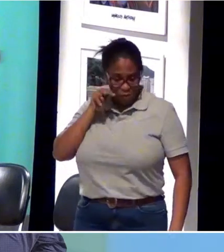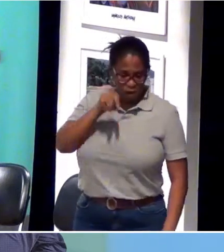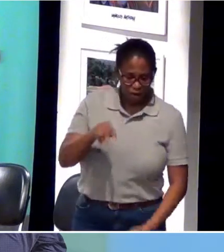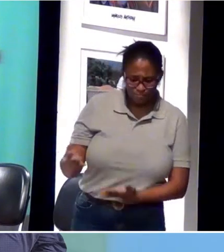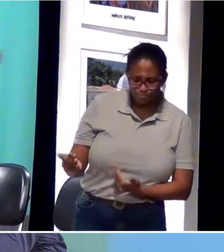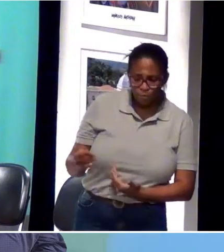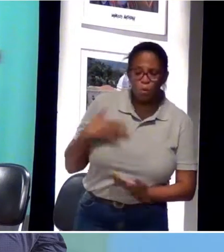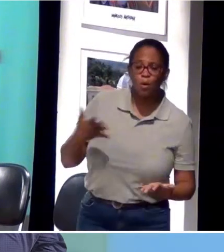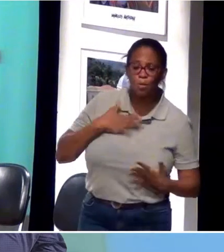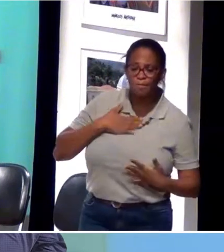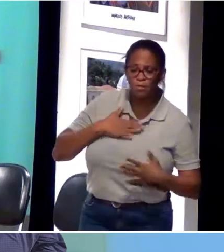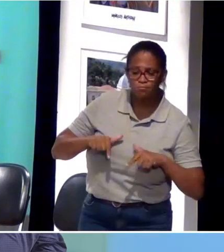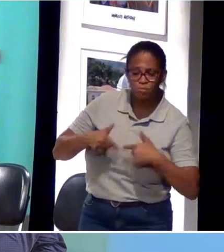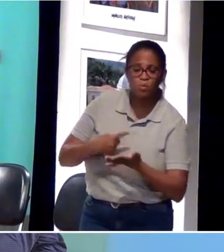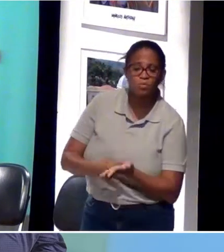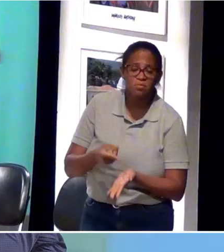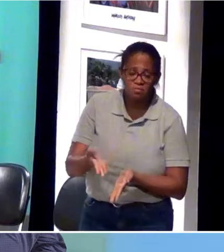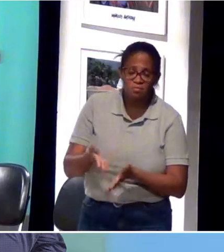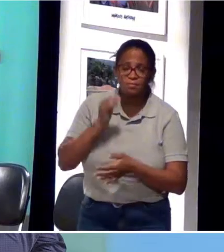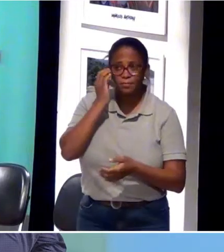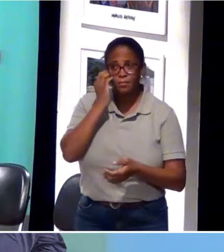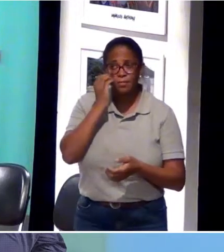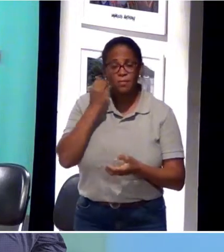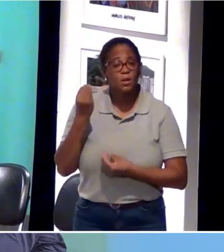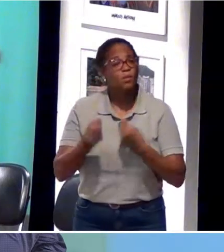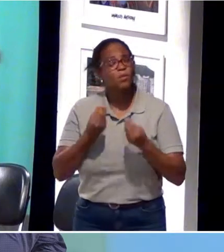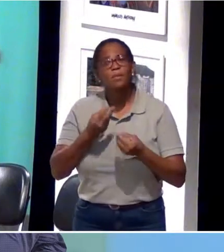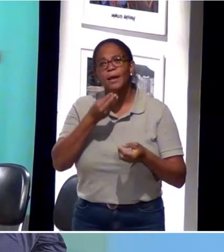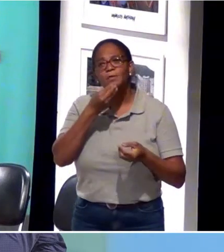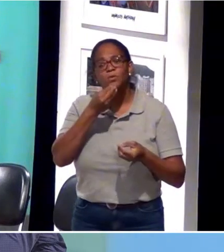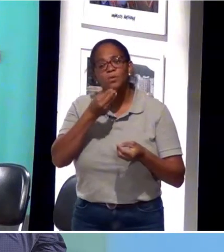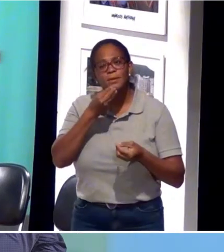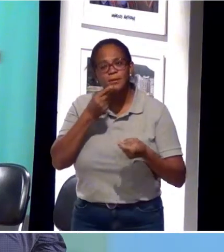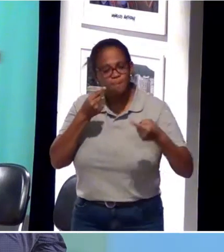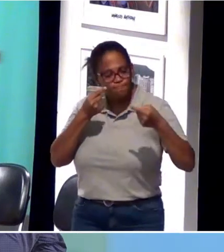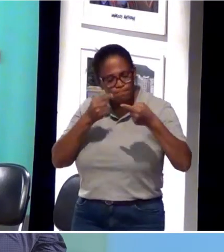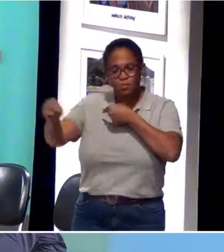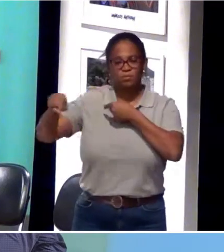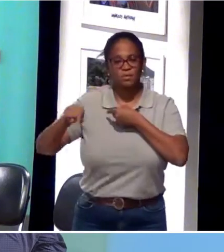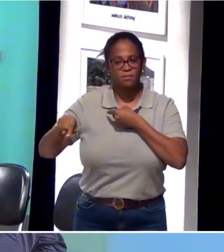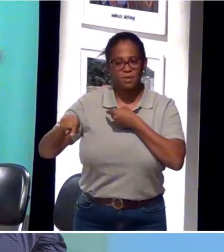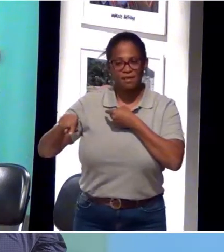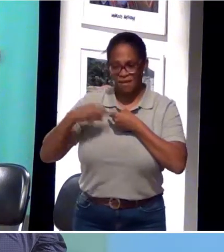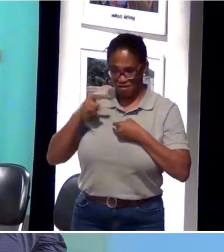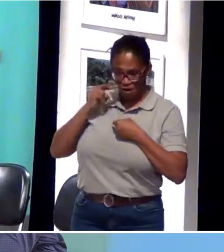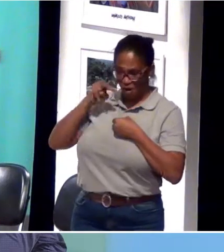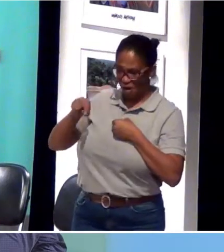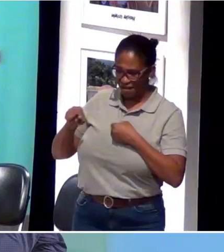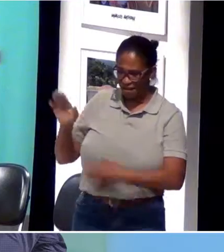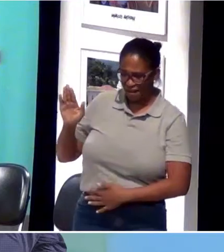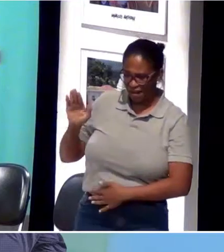menino? Como é que a gente consegue romper com essa forma de ver que desumaniza o